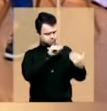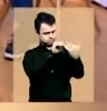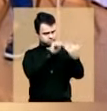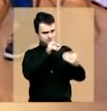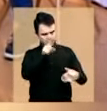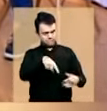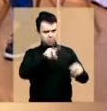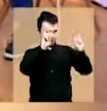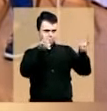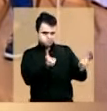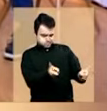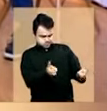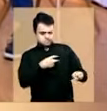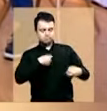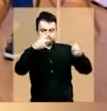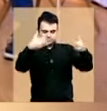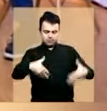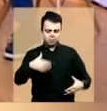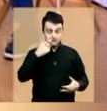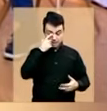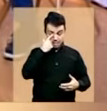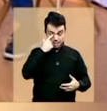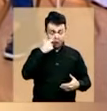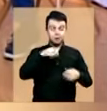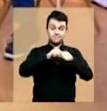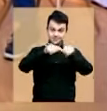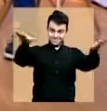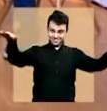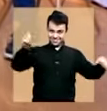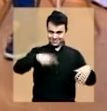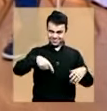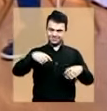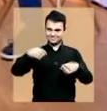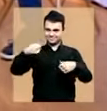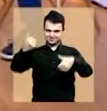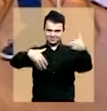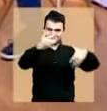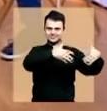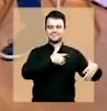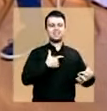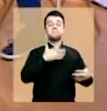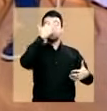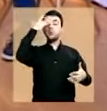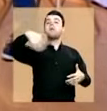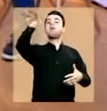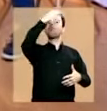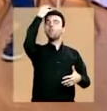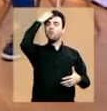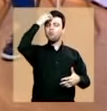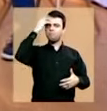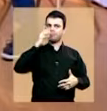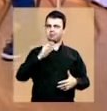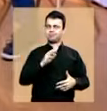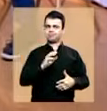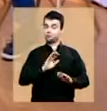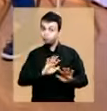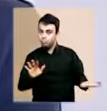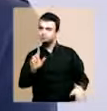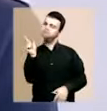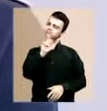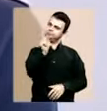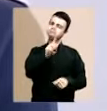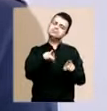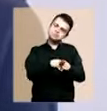assunto, mas só para espalhar a culpa para todo mundo. Não é só culpa também das pessoas. Acho que